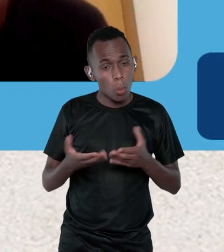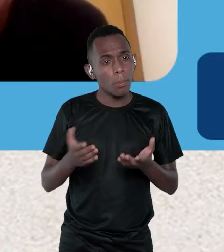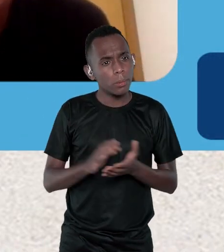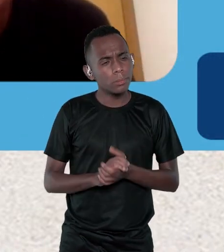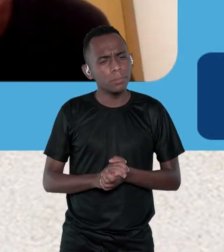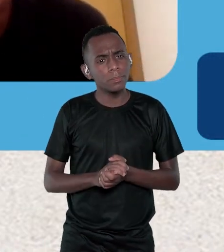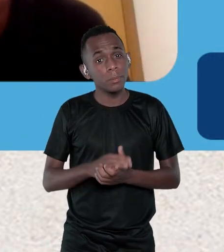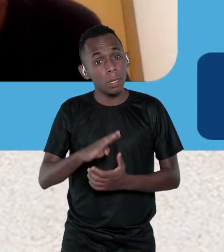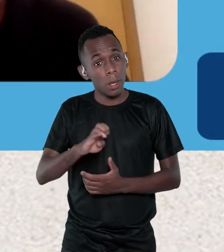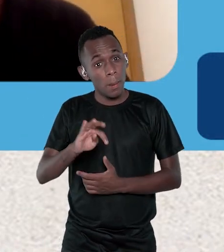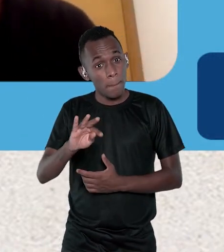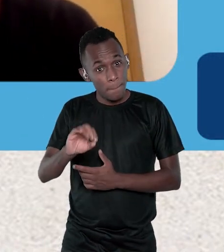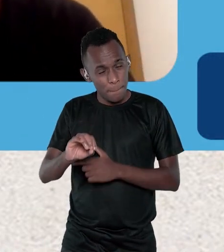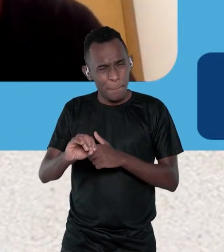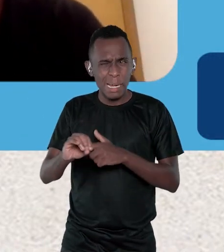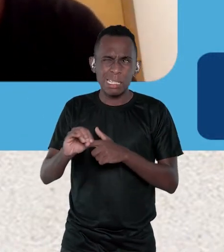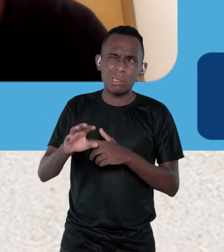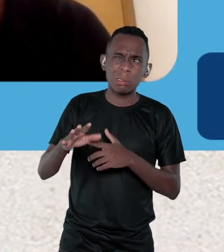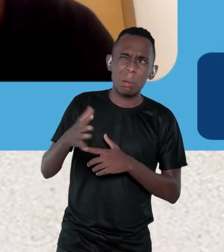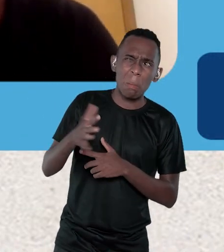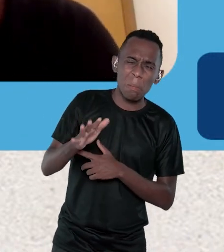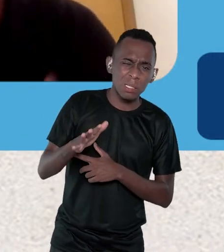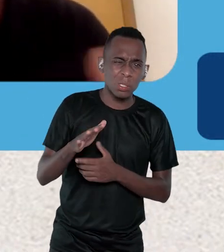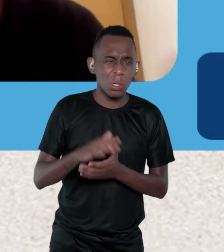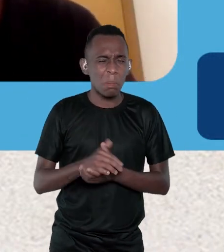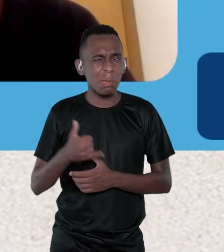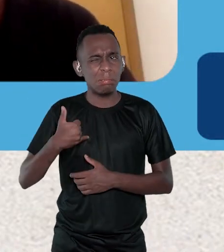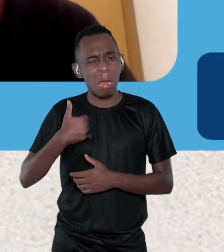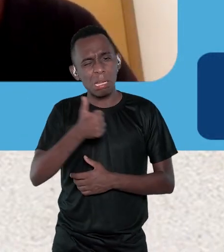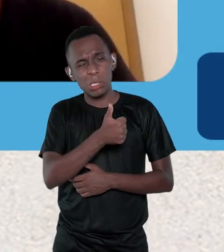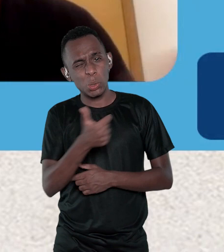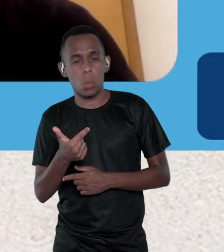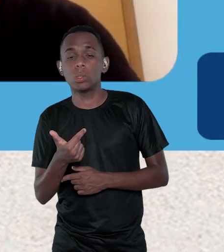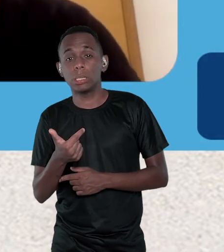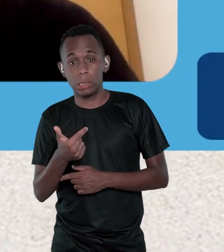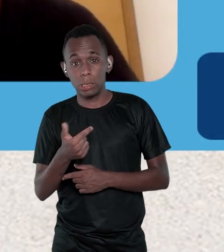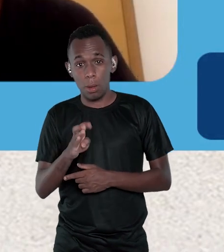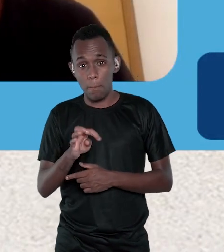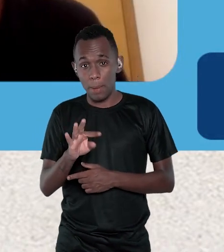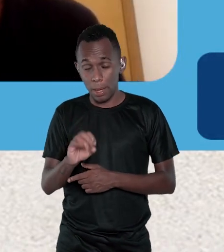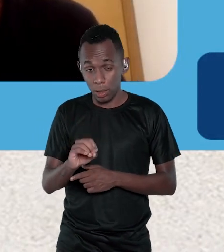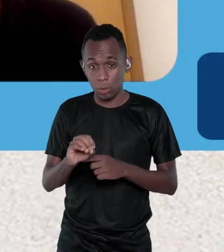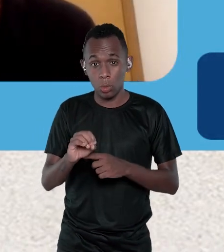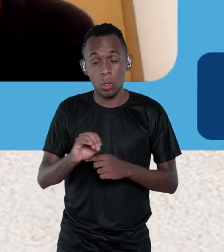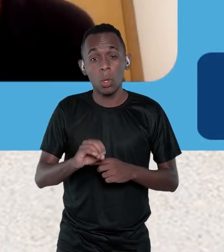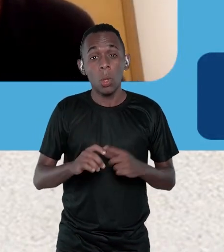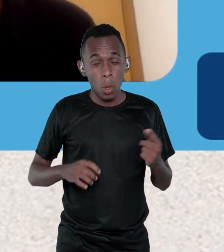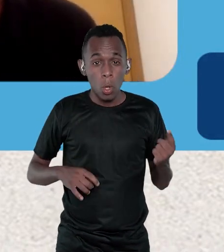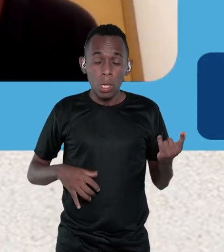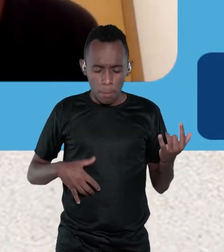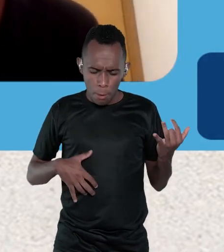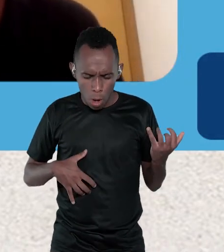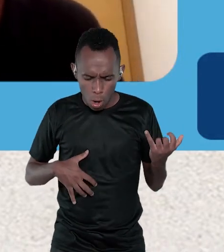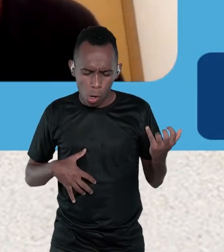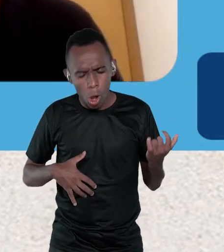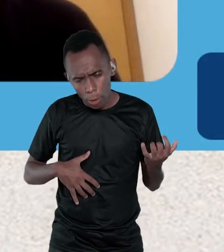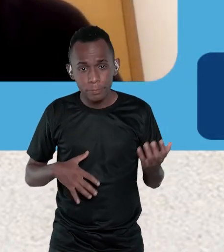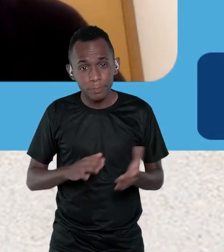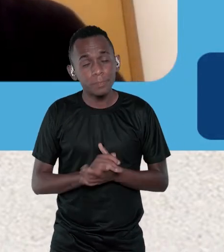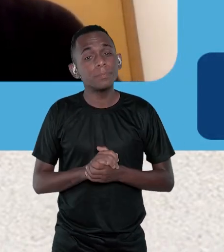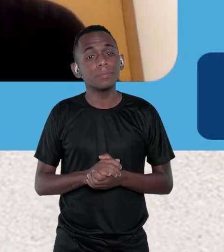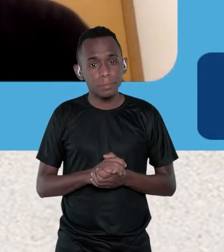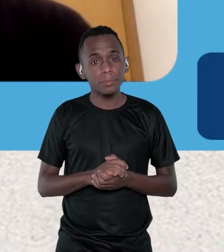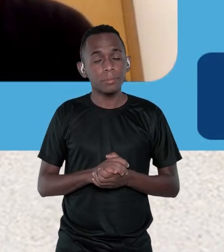as músicas dos Beatles. O Beto devia ter, nessa época, assim, 12 anos, e tocava contrabaixo.